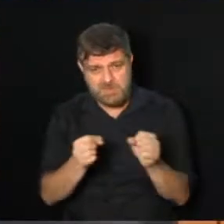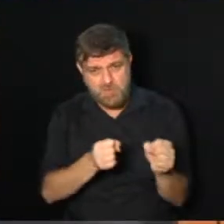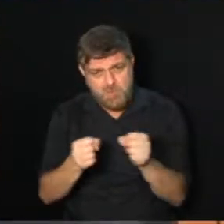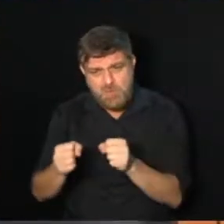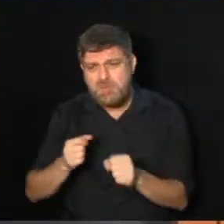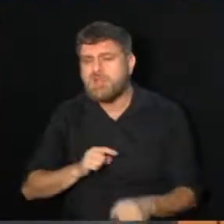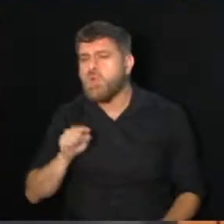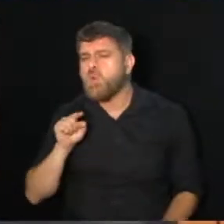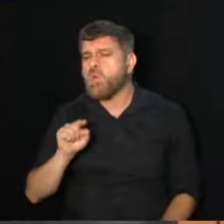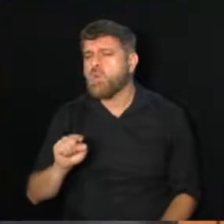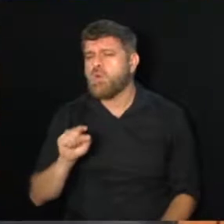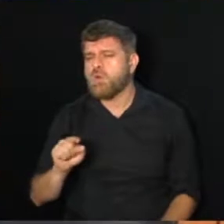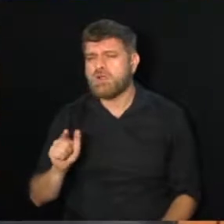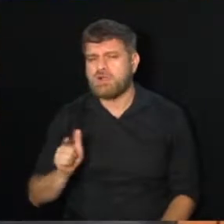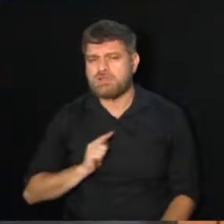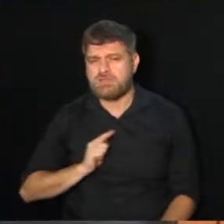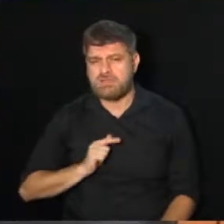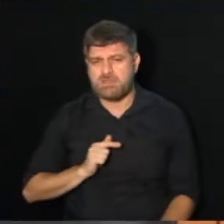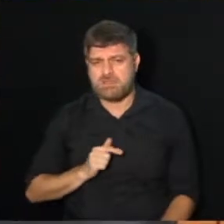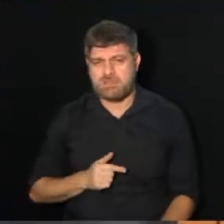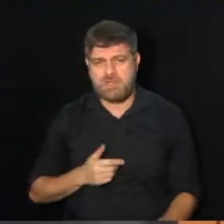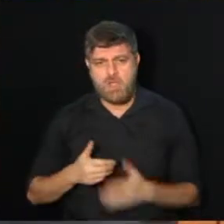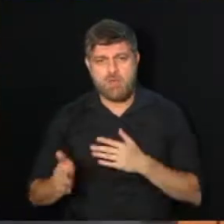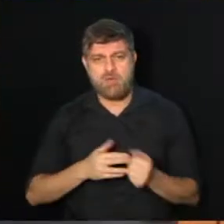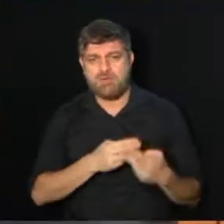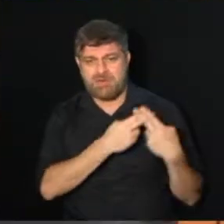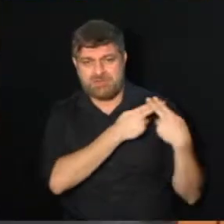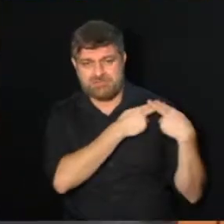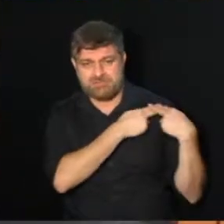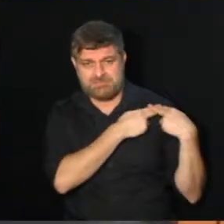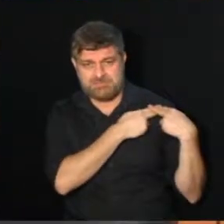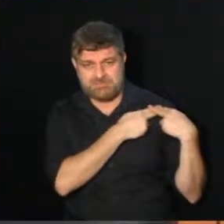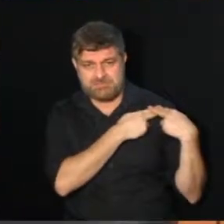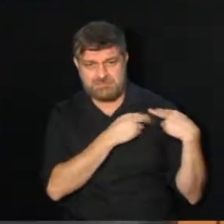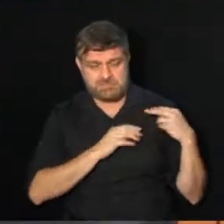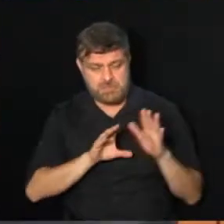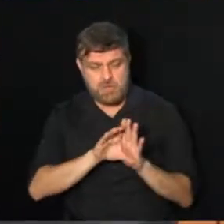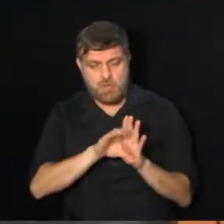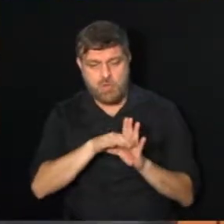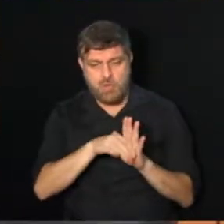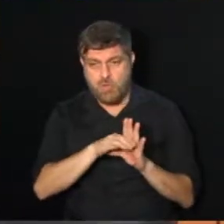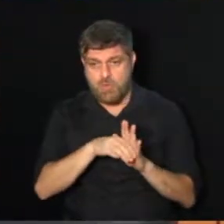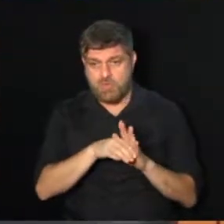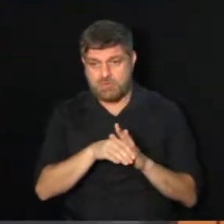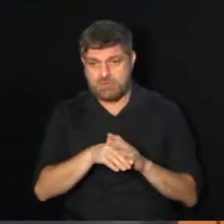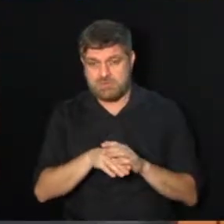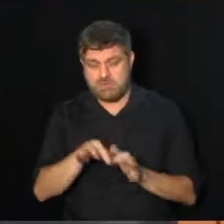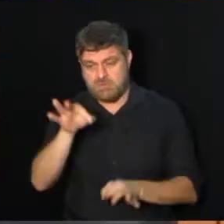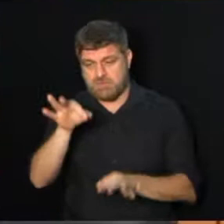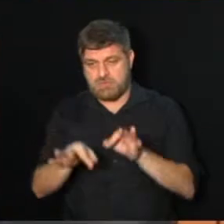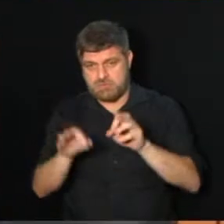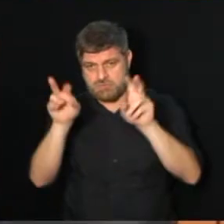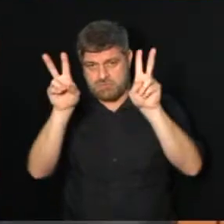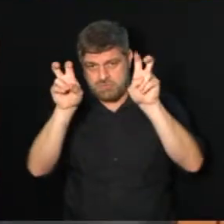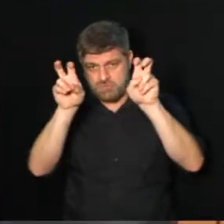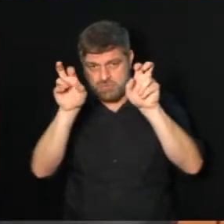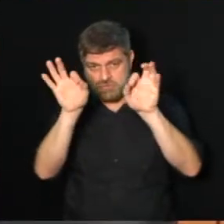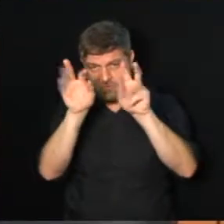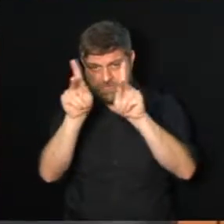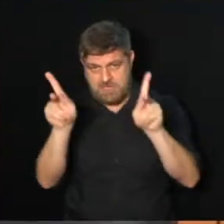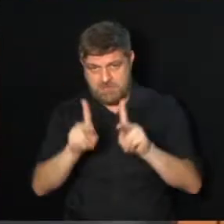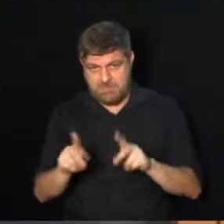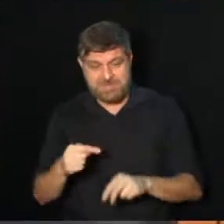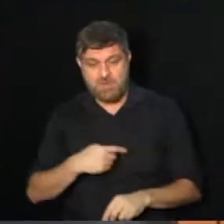o poder de qualquer autoridade é diluído num conceito da justiça restaurativa, porque ele não